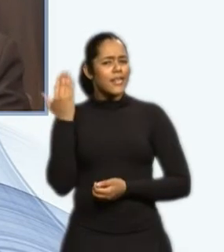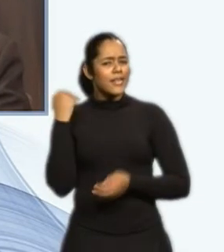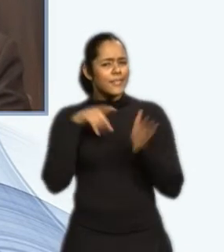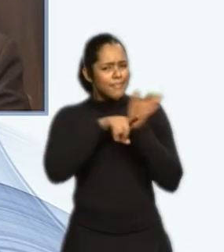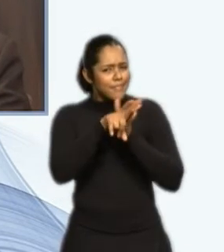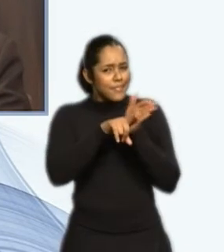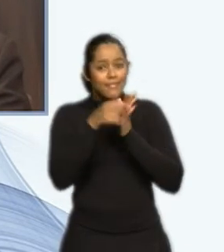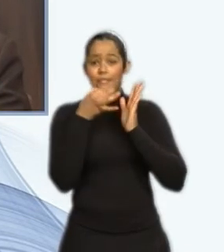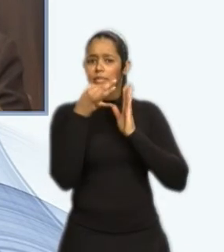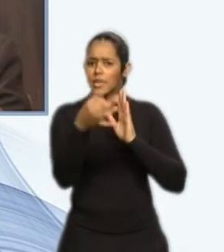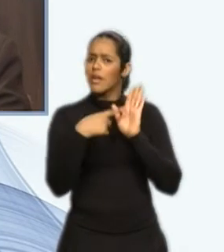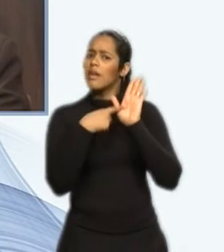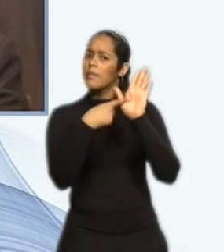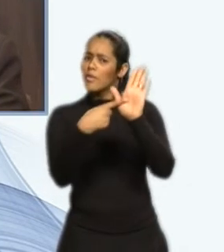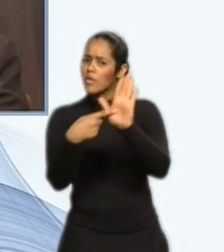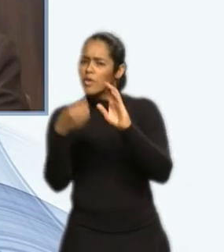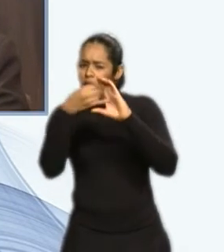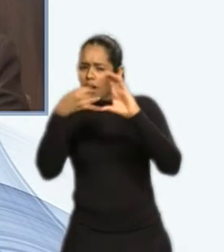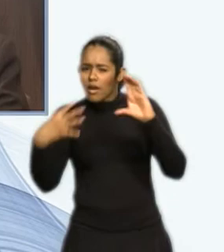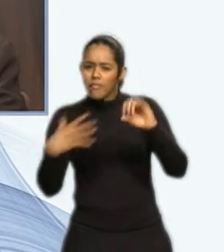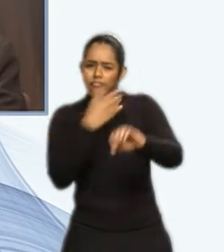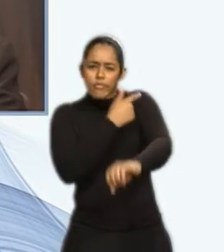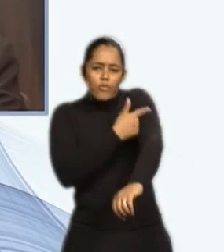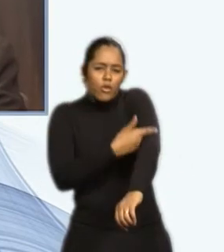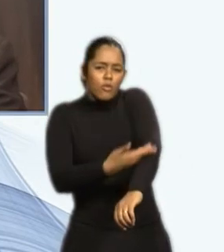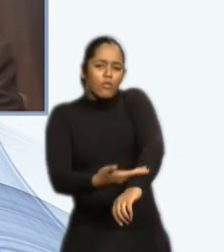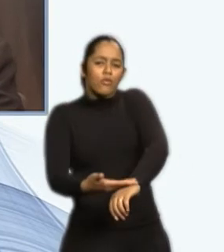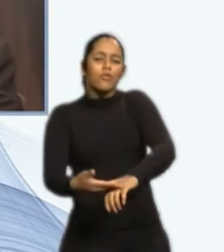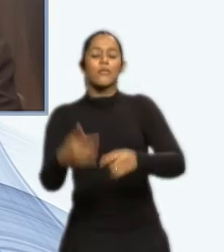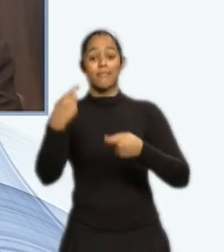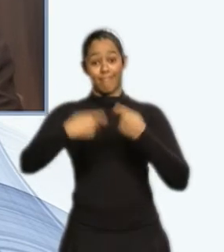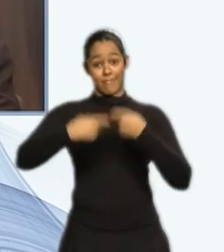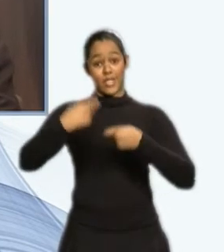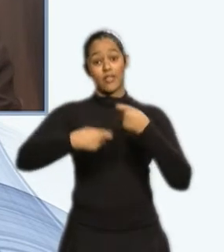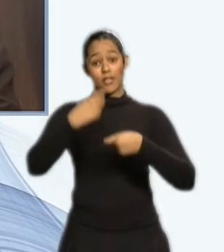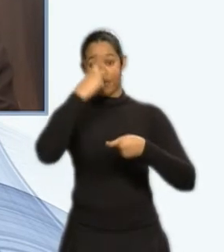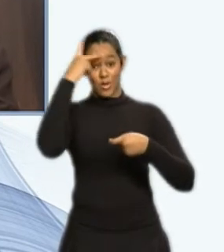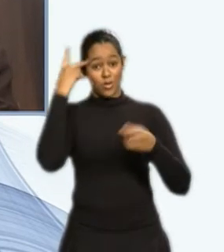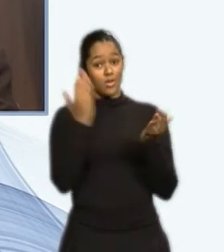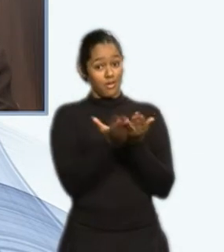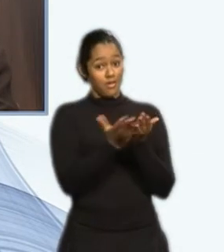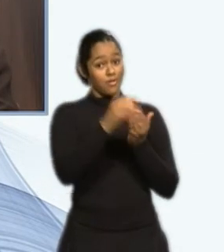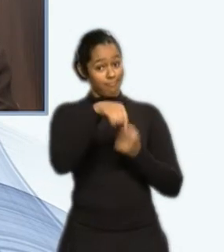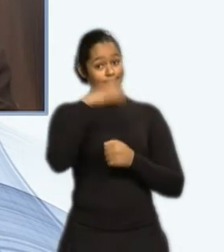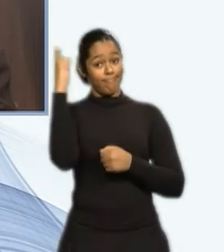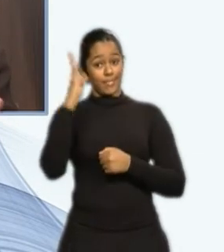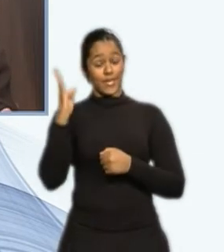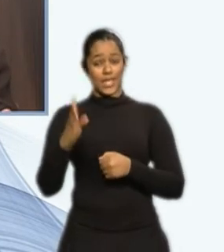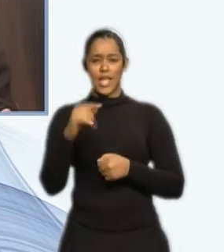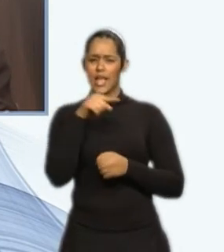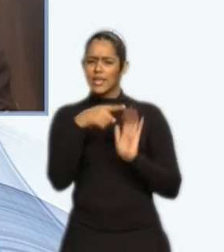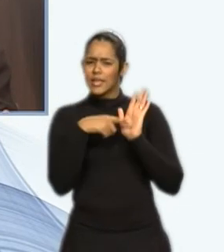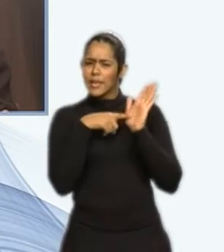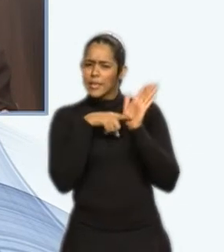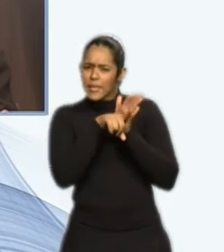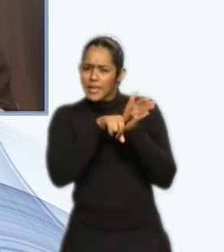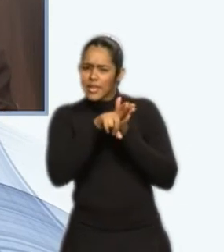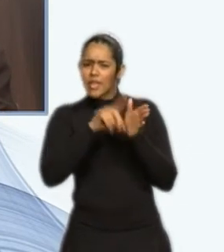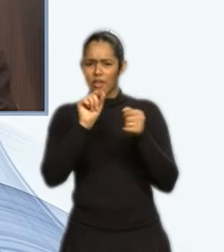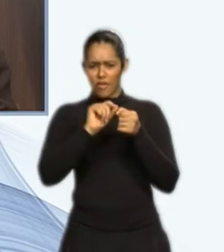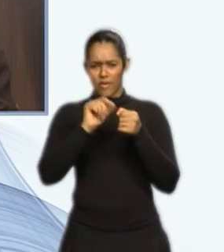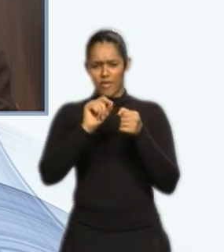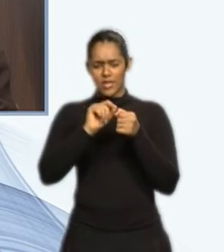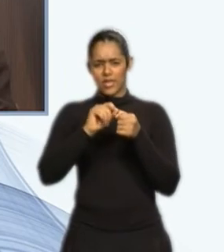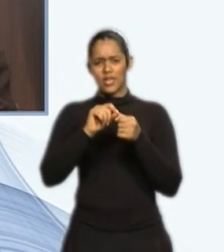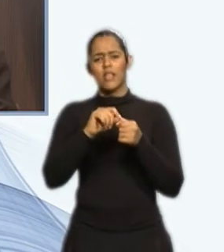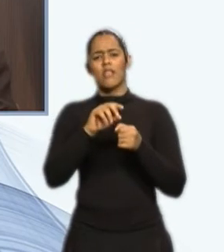Recentemente, uma pesquisa de opinião mostrou uma radiografia do comportamento sexual de evangélicos no Brasil. A avaliação foi realizada pelo Bureau